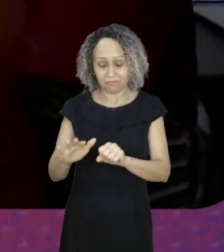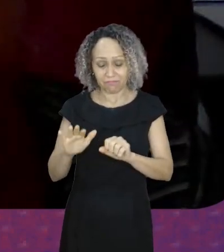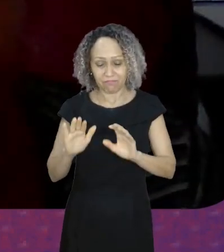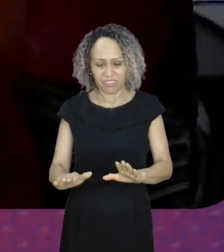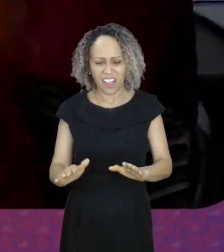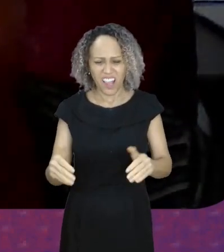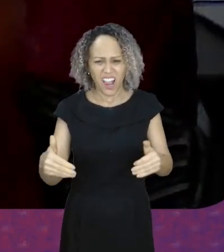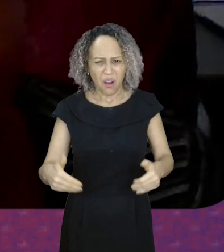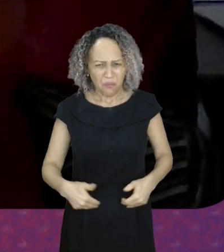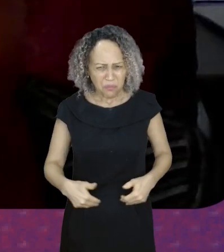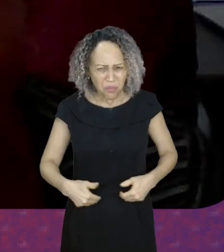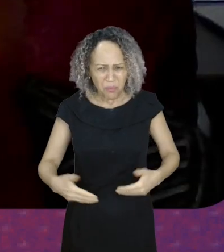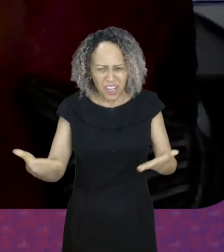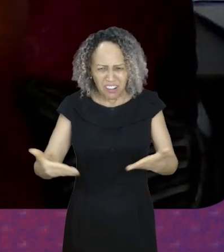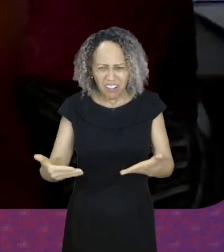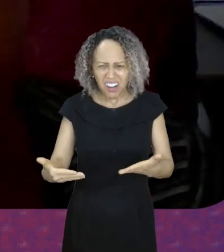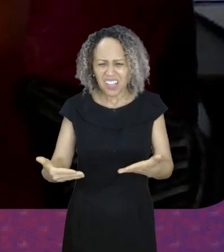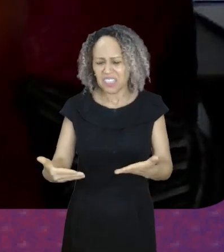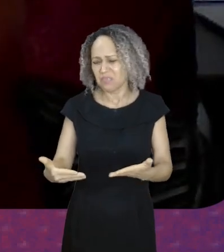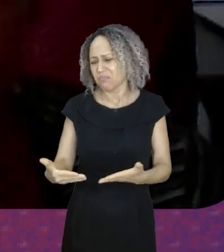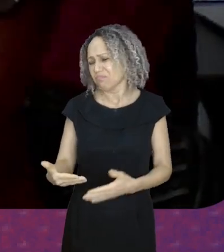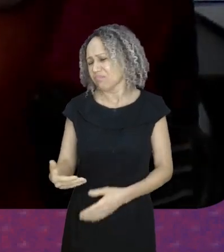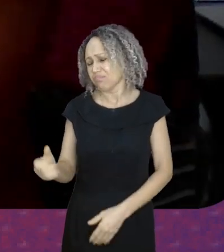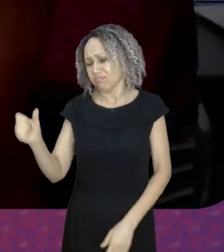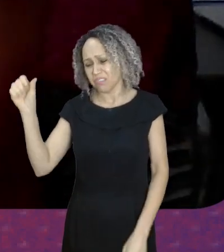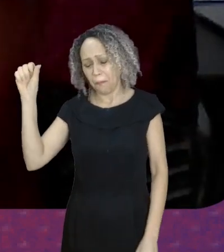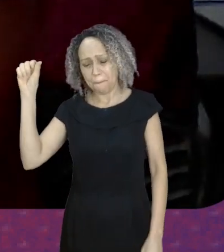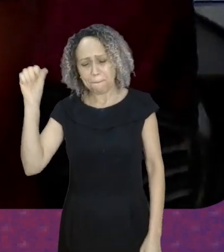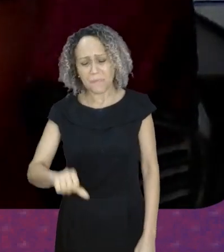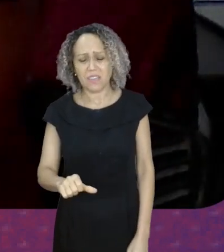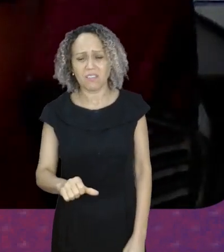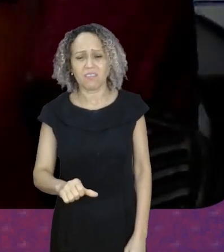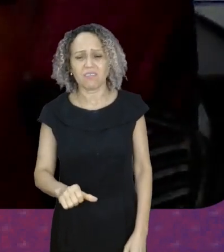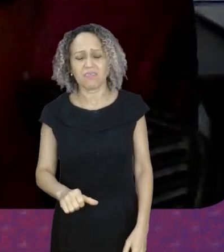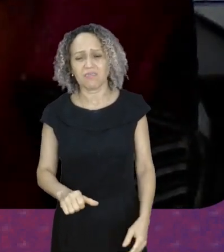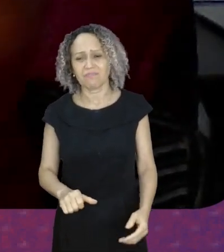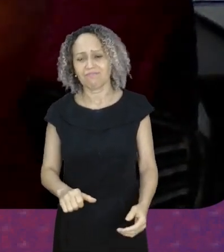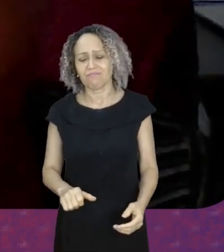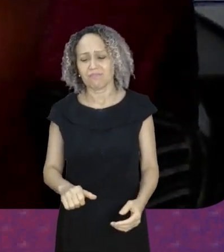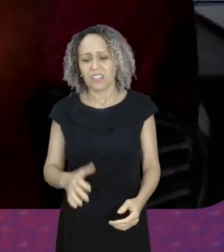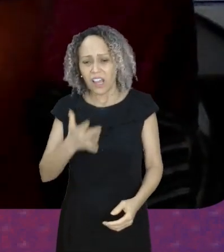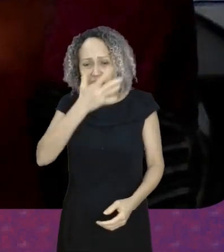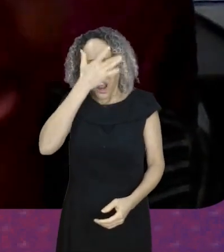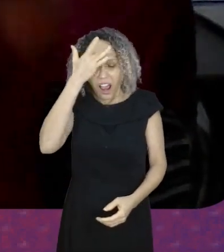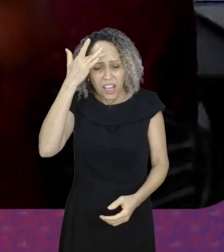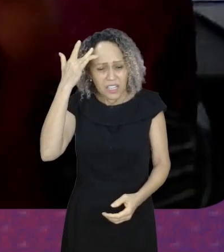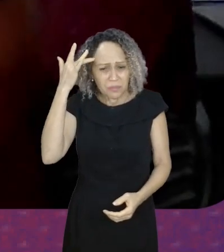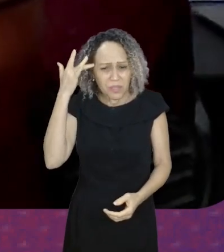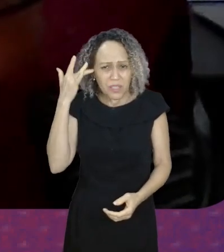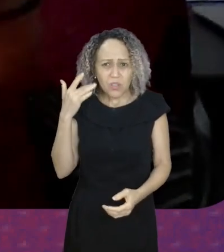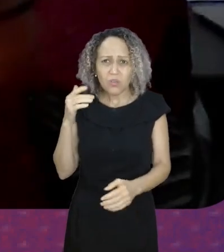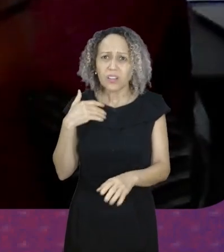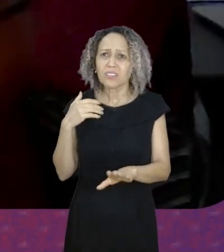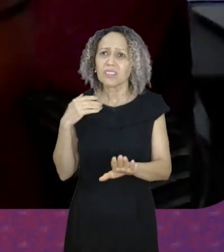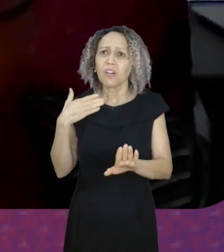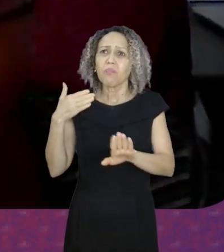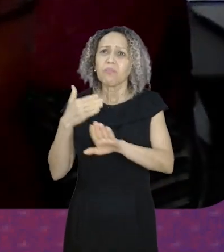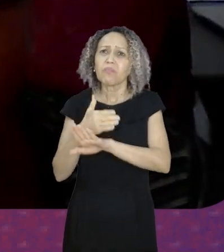nossas portas, pedindo um prato de comida. E não é por